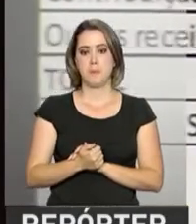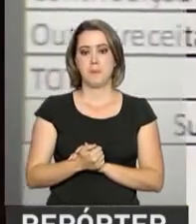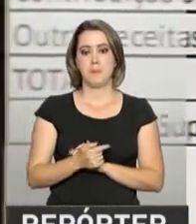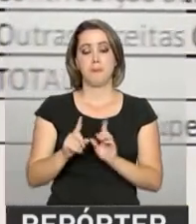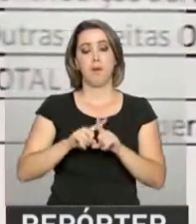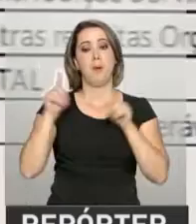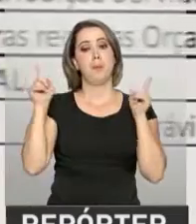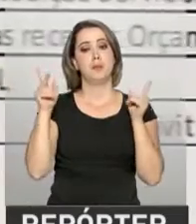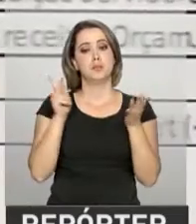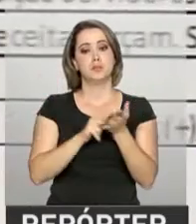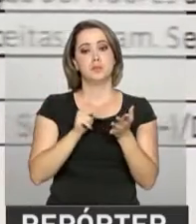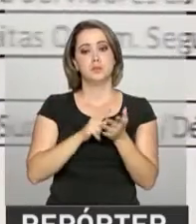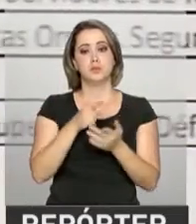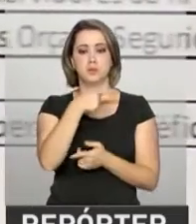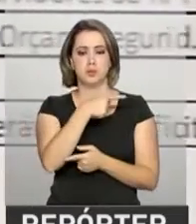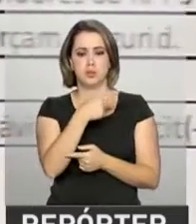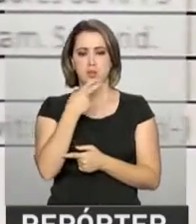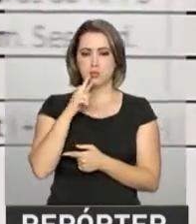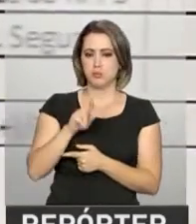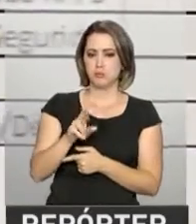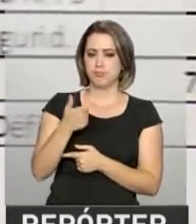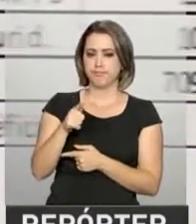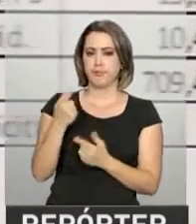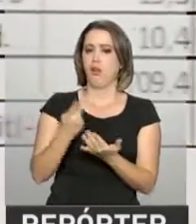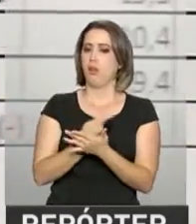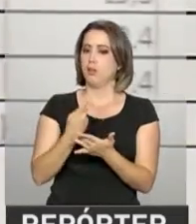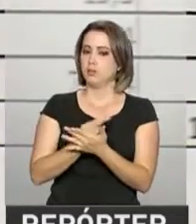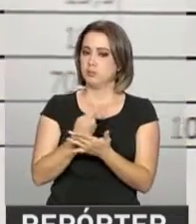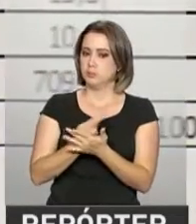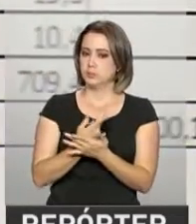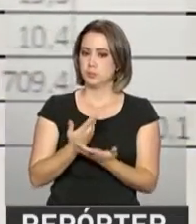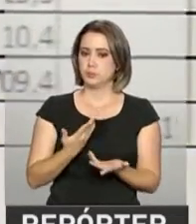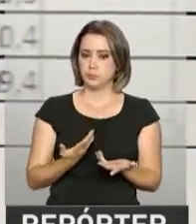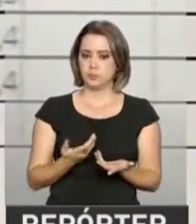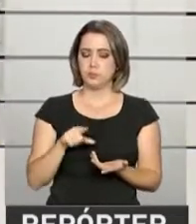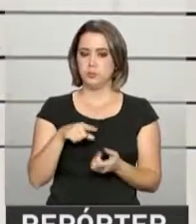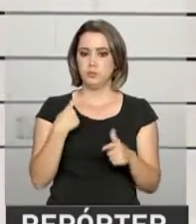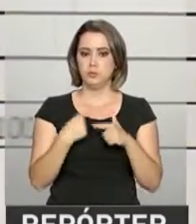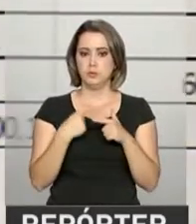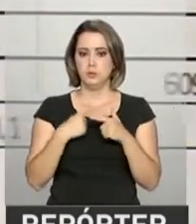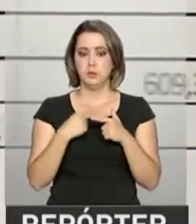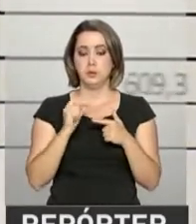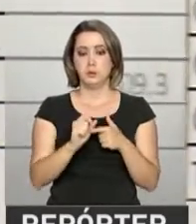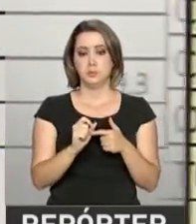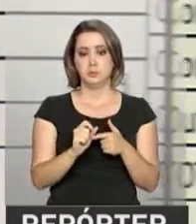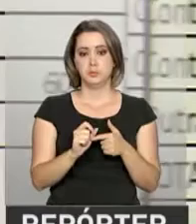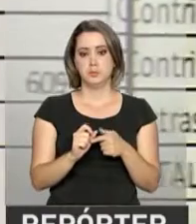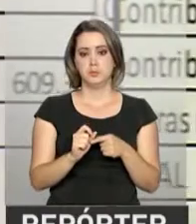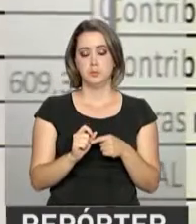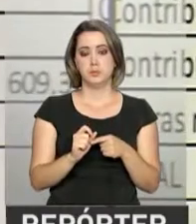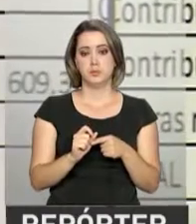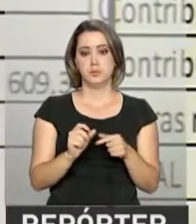amizade esse argumento não procede não é correto na medida em que